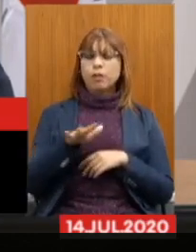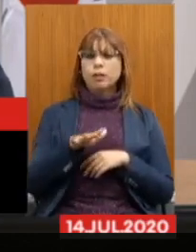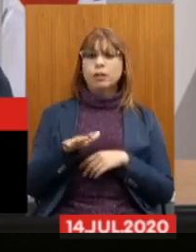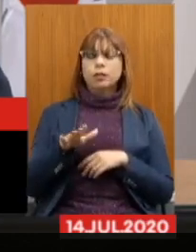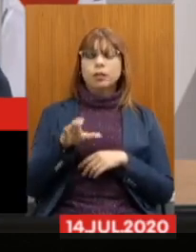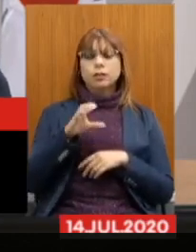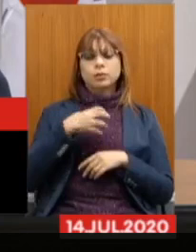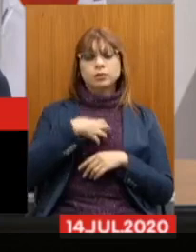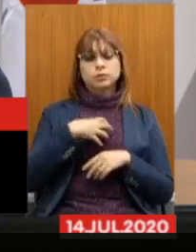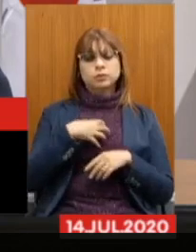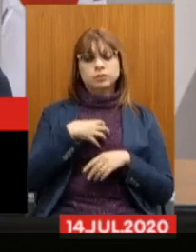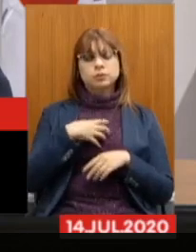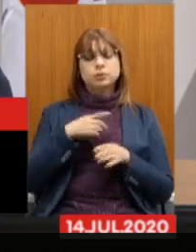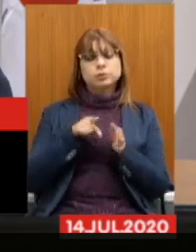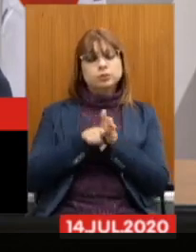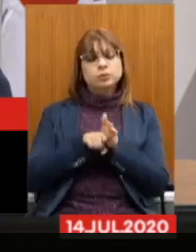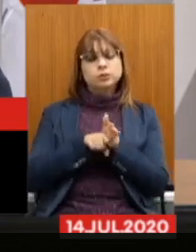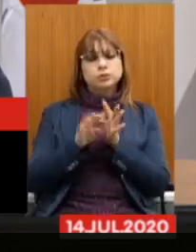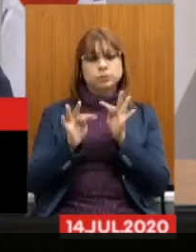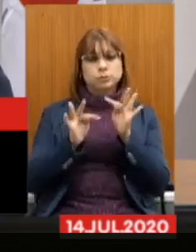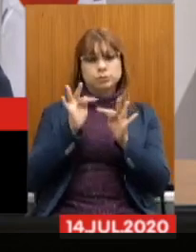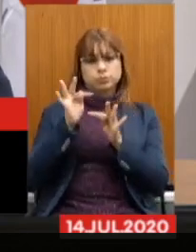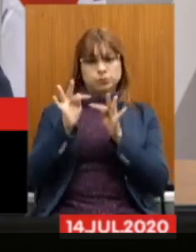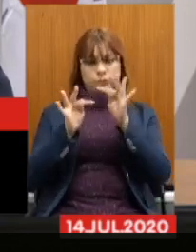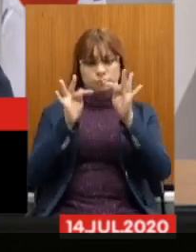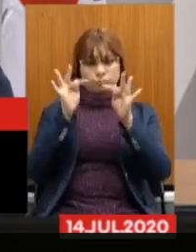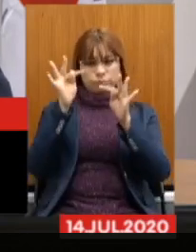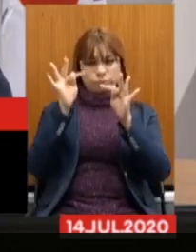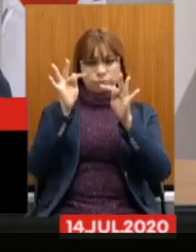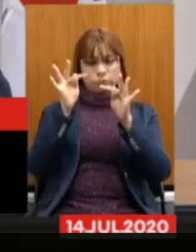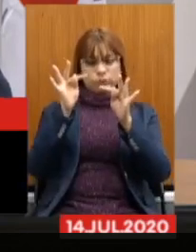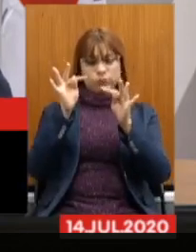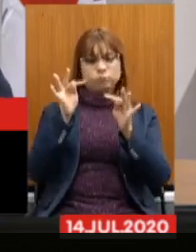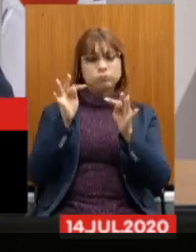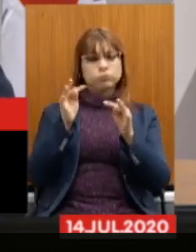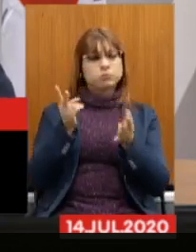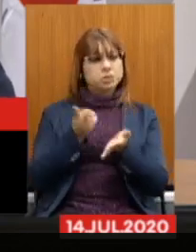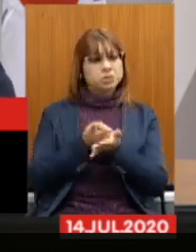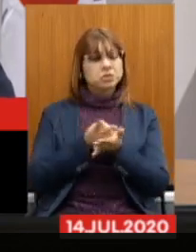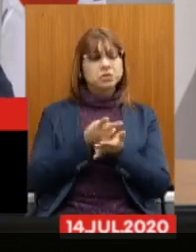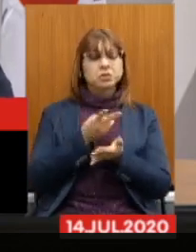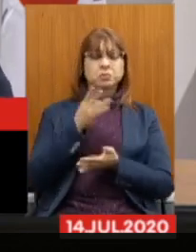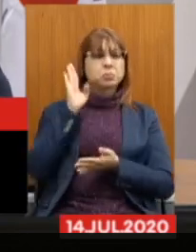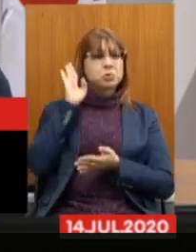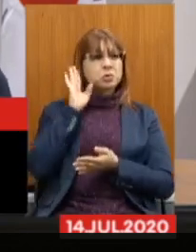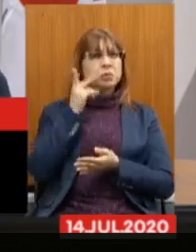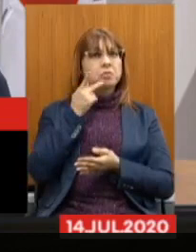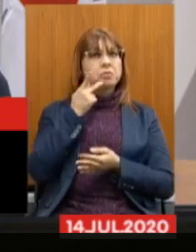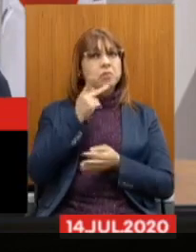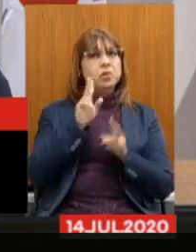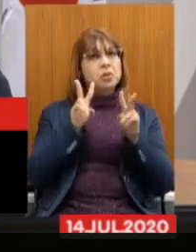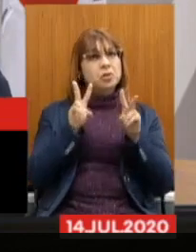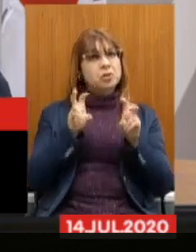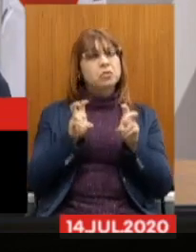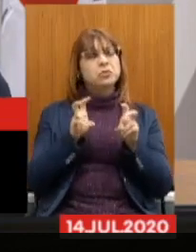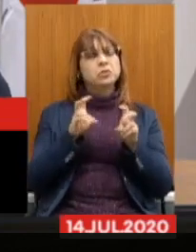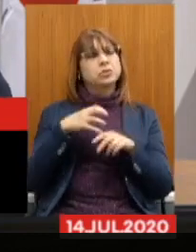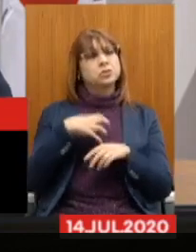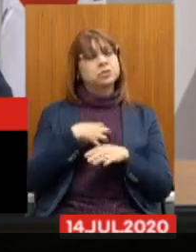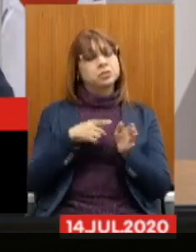Se fala muito em ciência e tecnologia, mas se dá